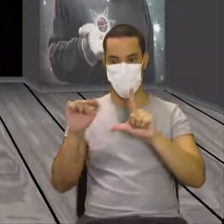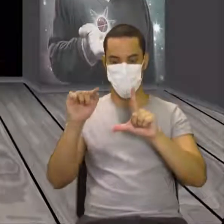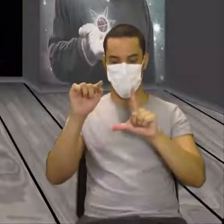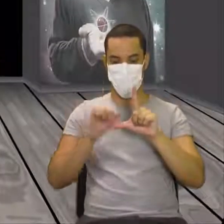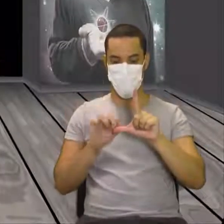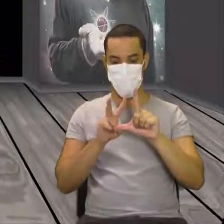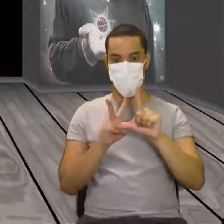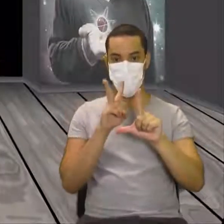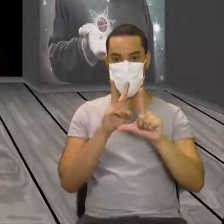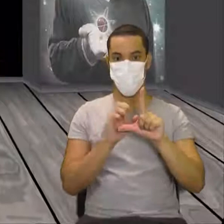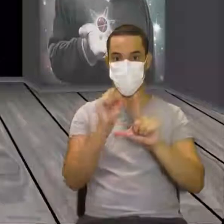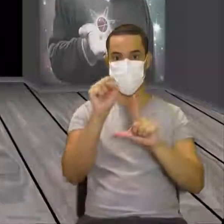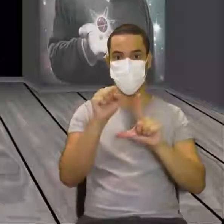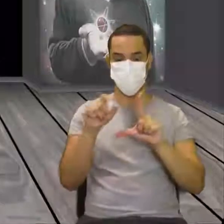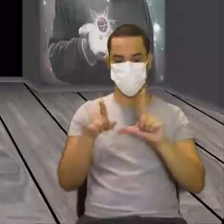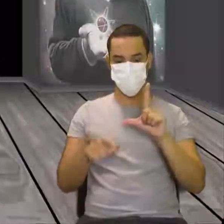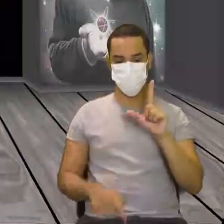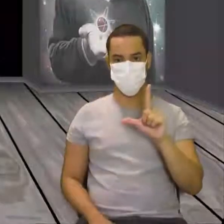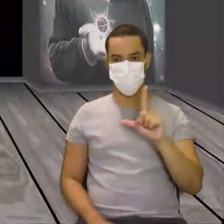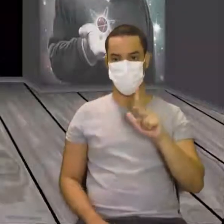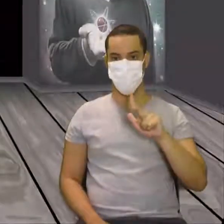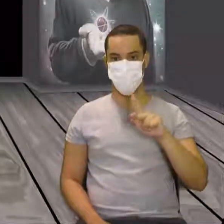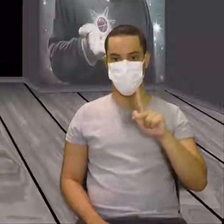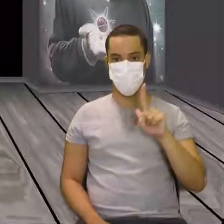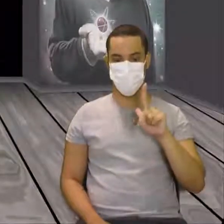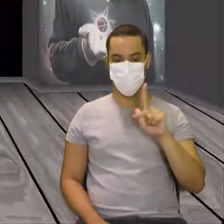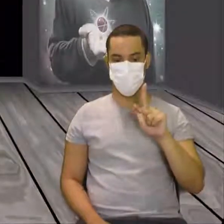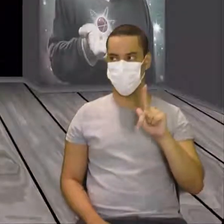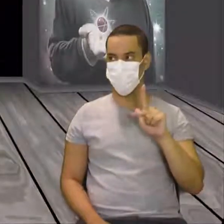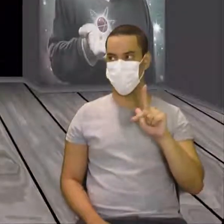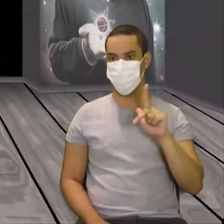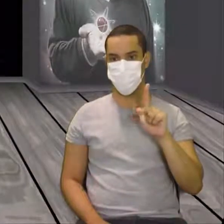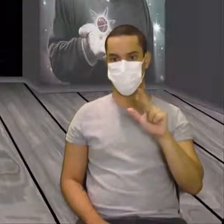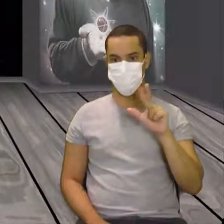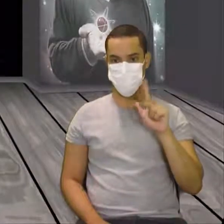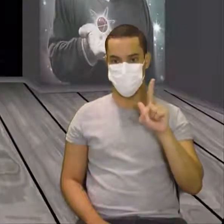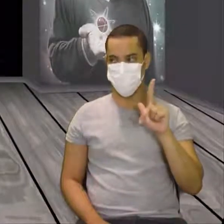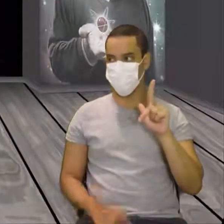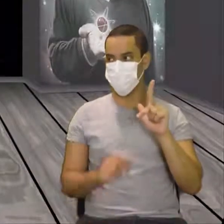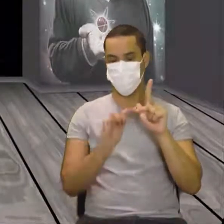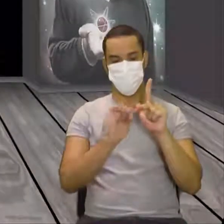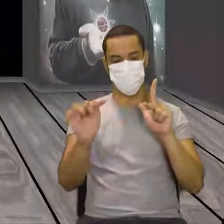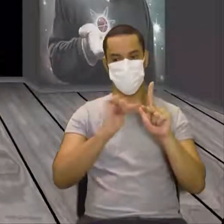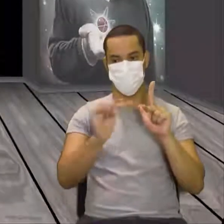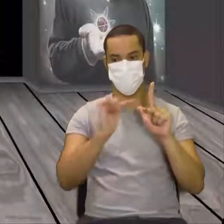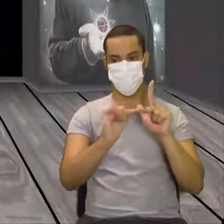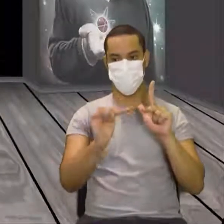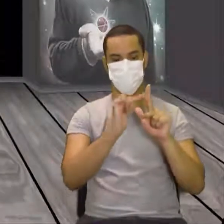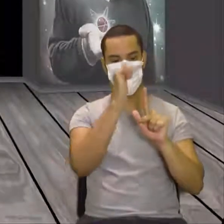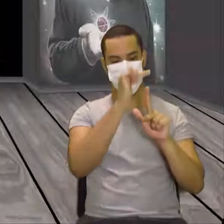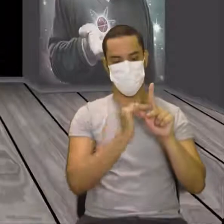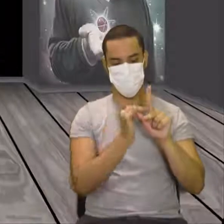magnética que ela também é perpendicular. Eu vou virar para vocês, olha só. Tá vendo? Então aqui, ó,